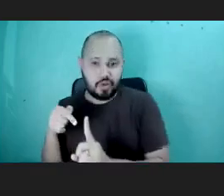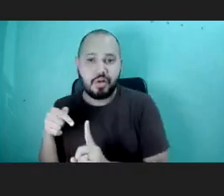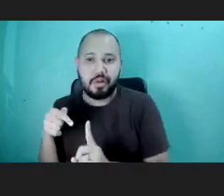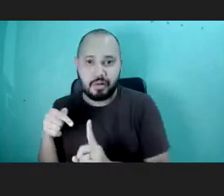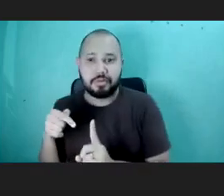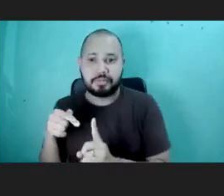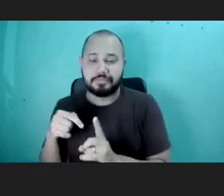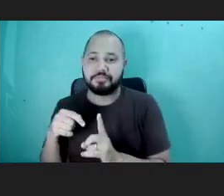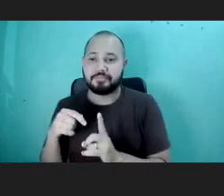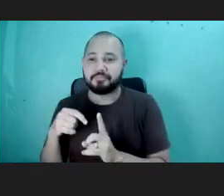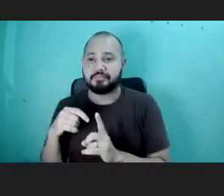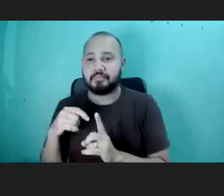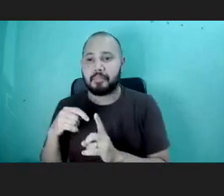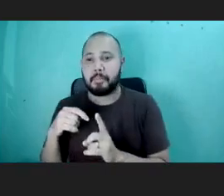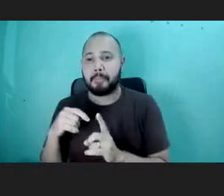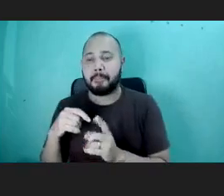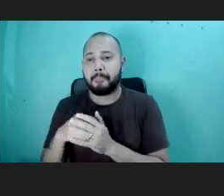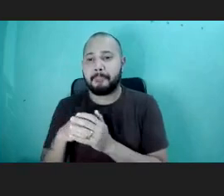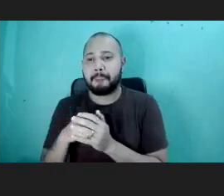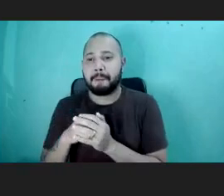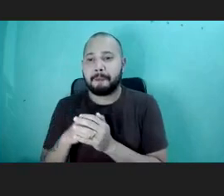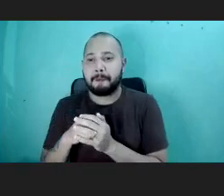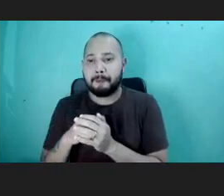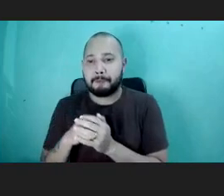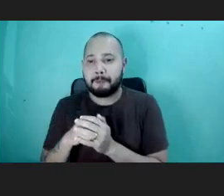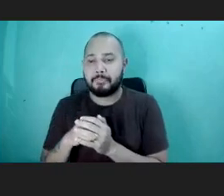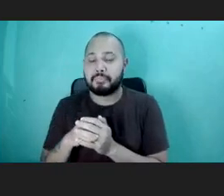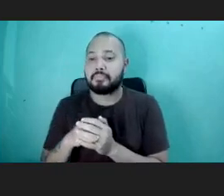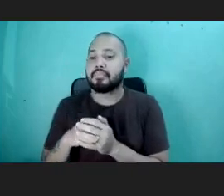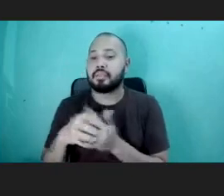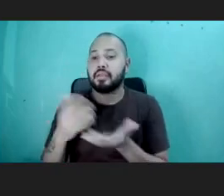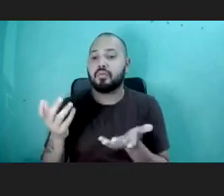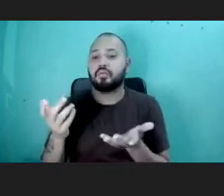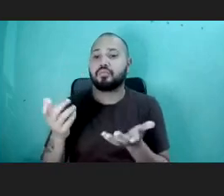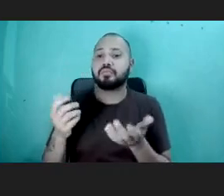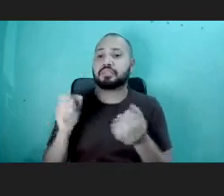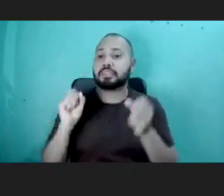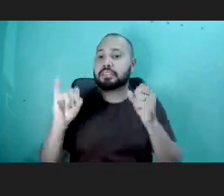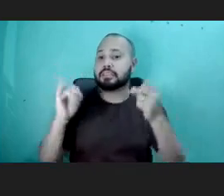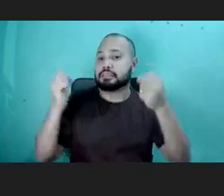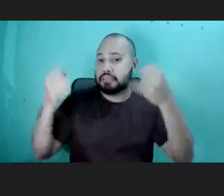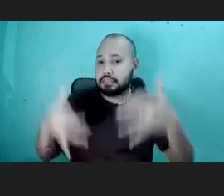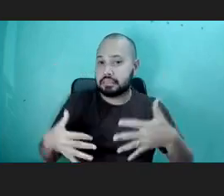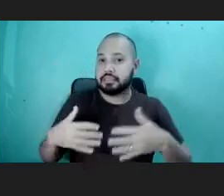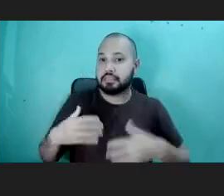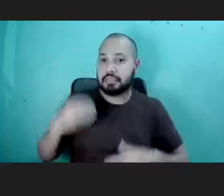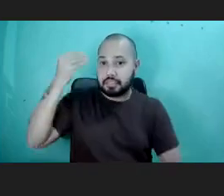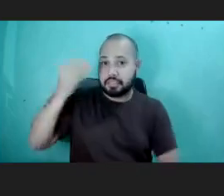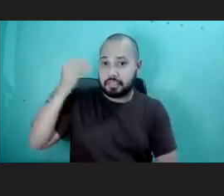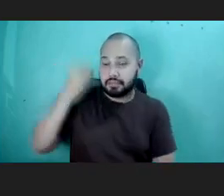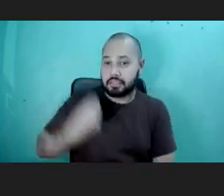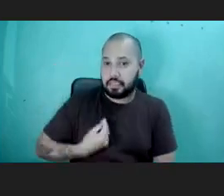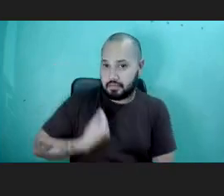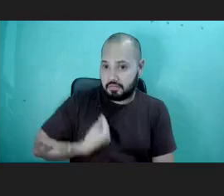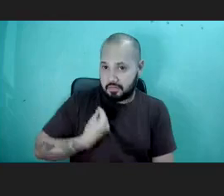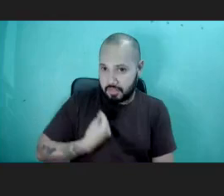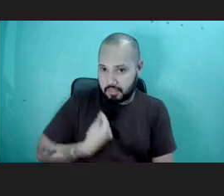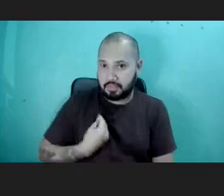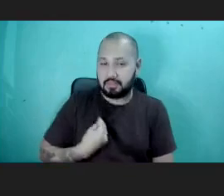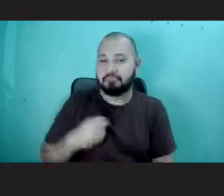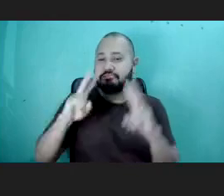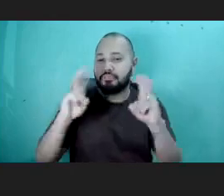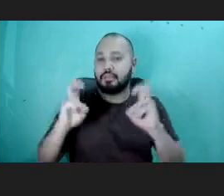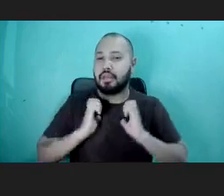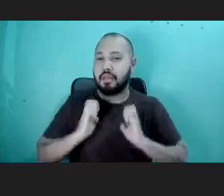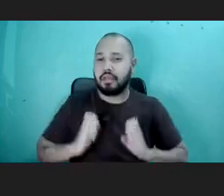esquema, né, de relação. E quando eu falo que a minha experiência profissional ela foi muito marcada por um sofrimento ético-político, o